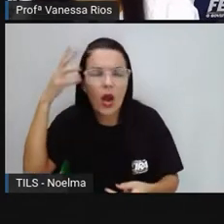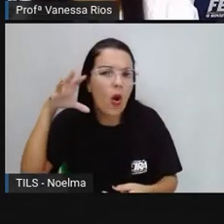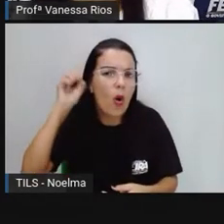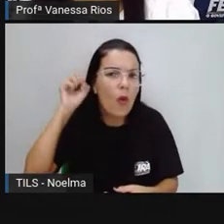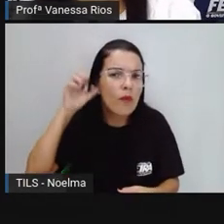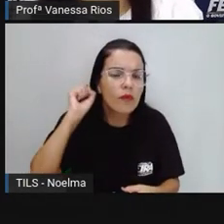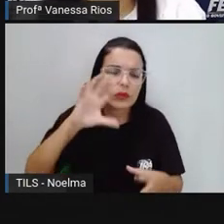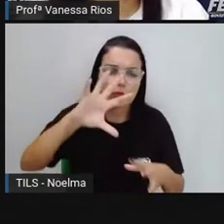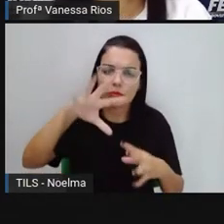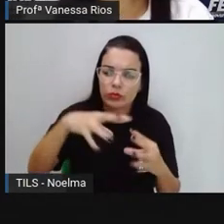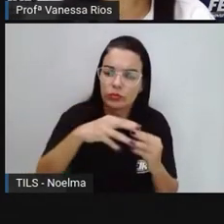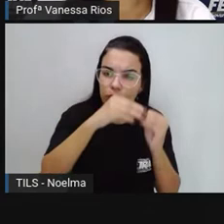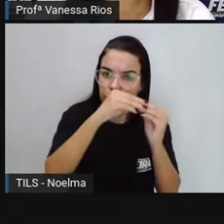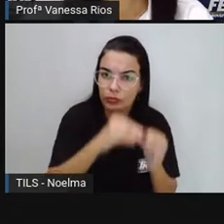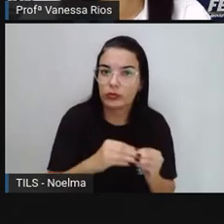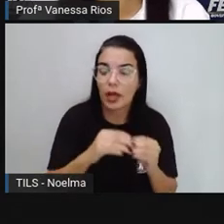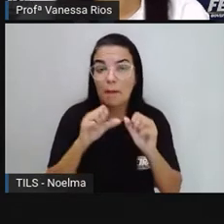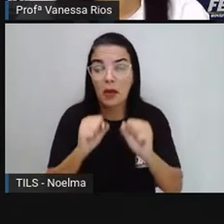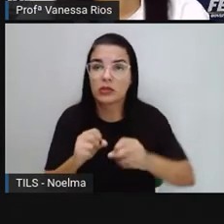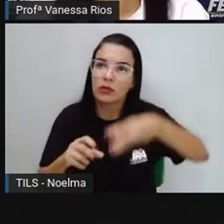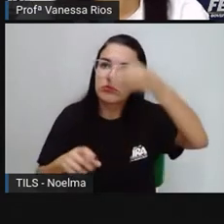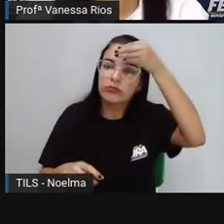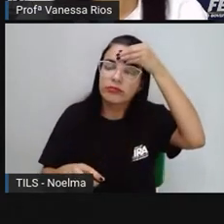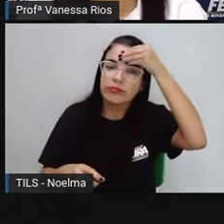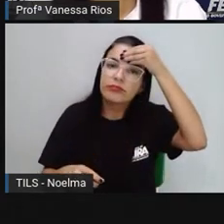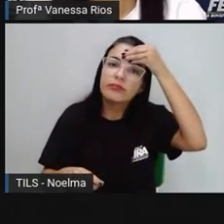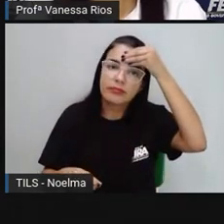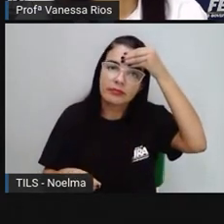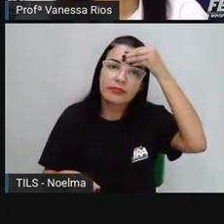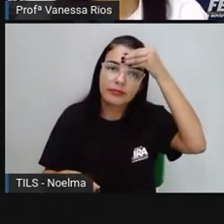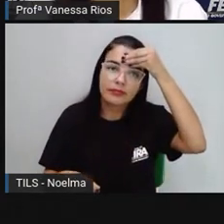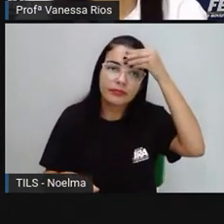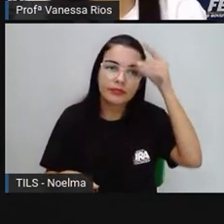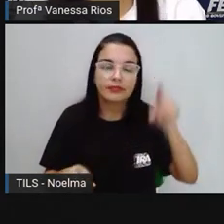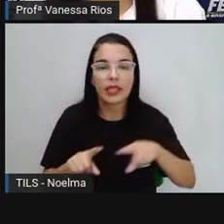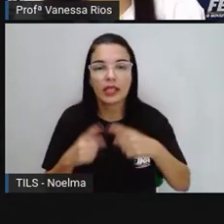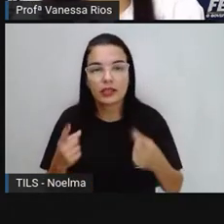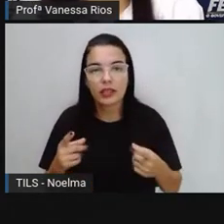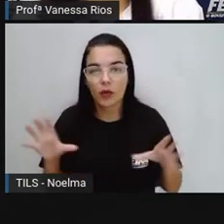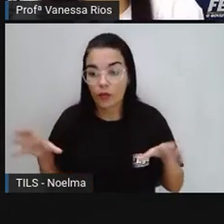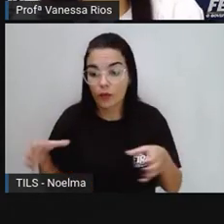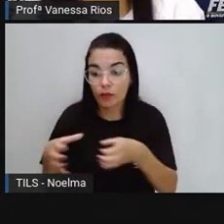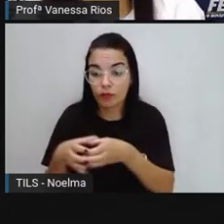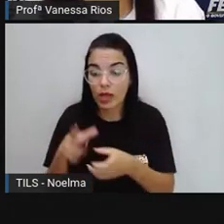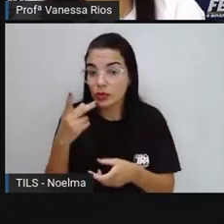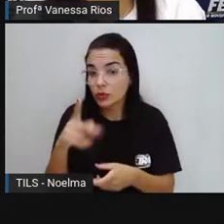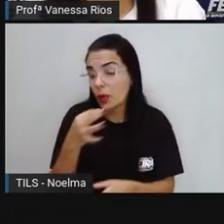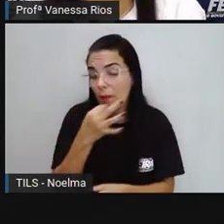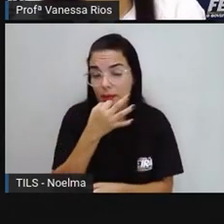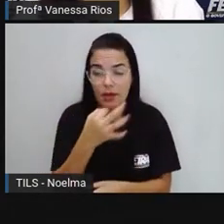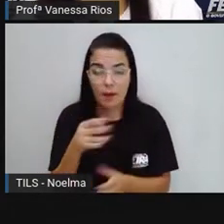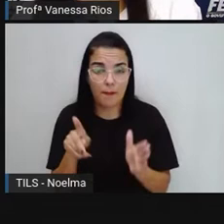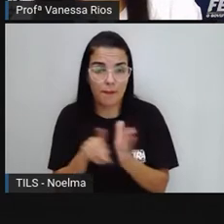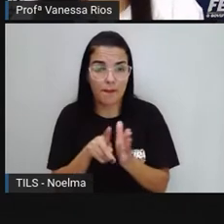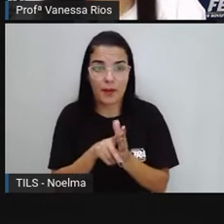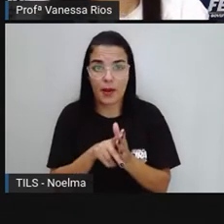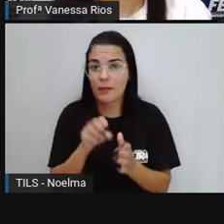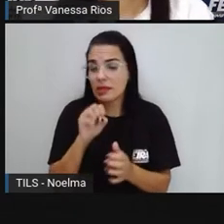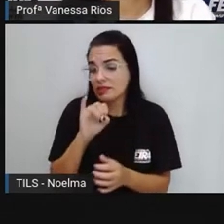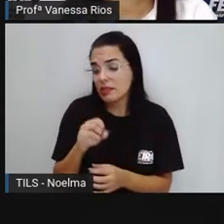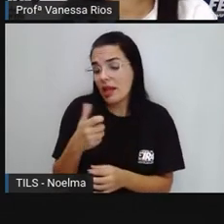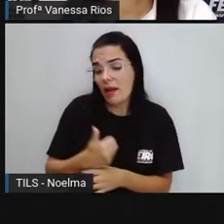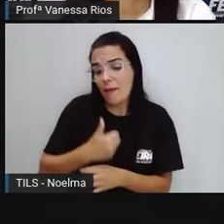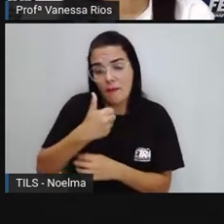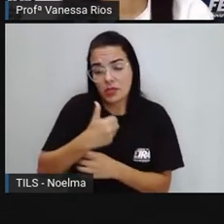determinada resenha, possa compreender e aí, a partir disso, formar sua opinião, né, contrária ou